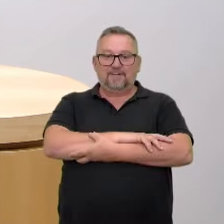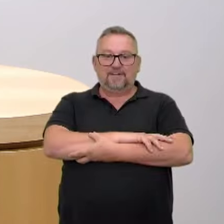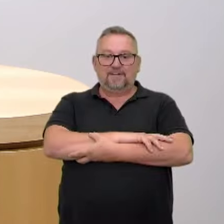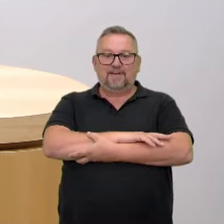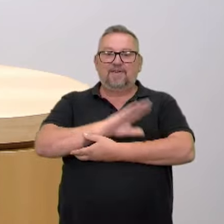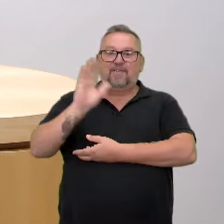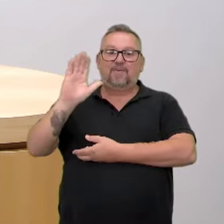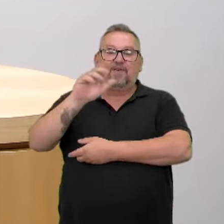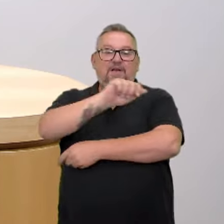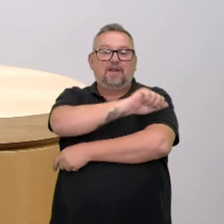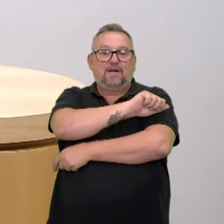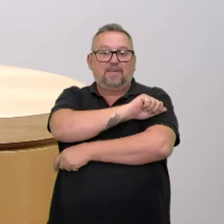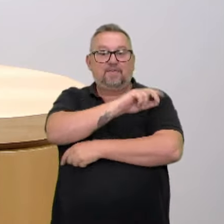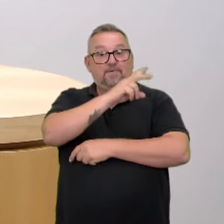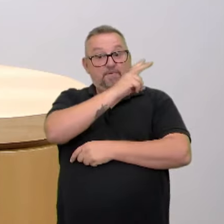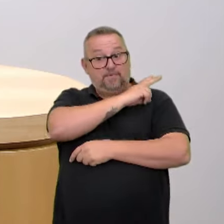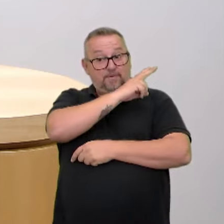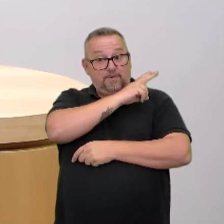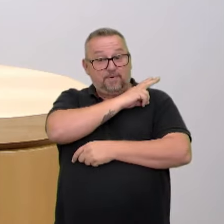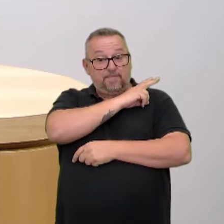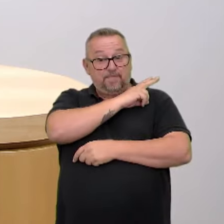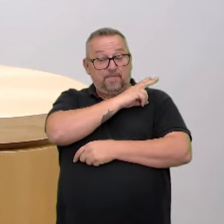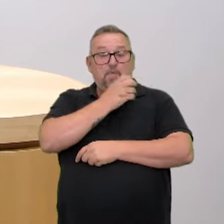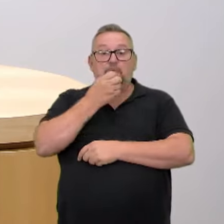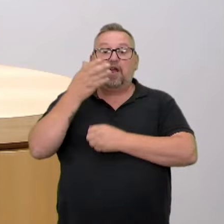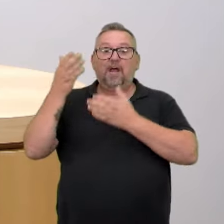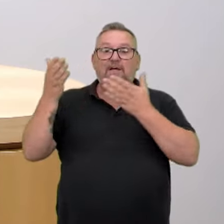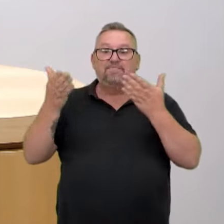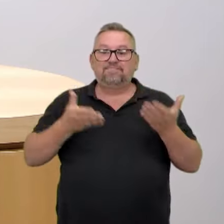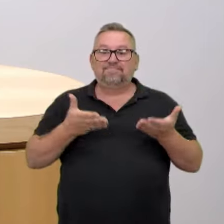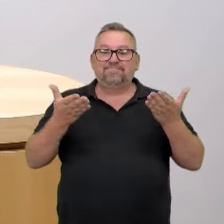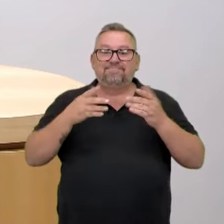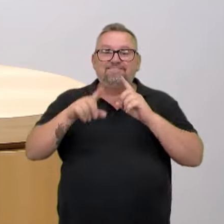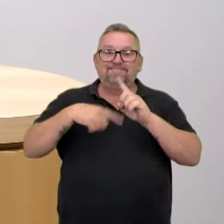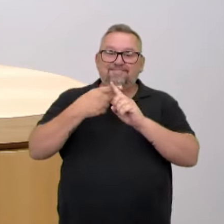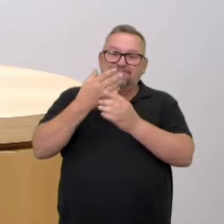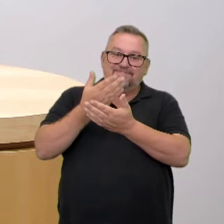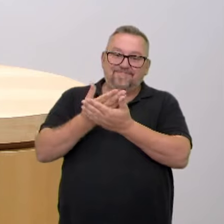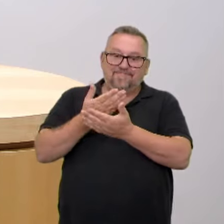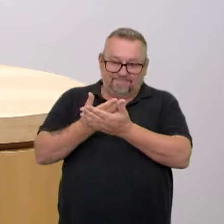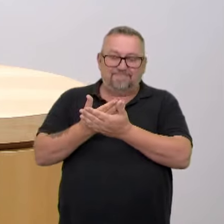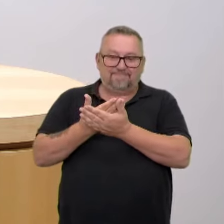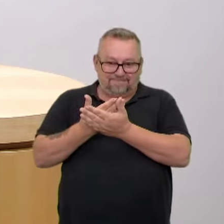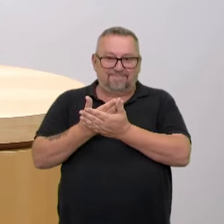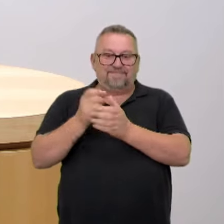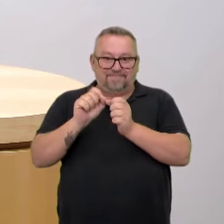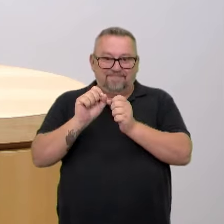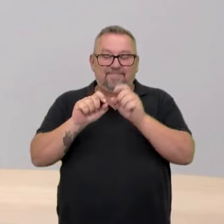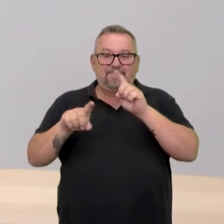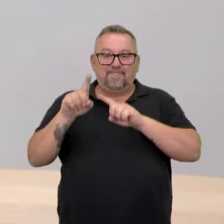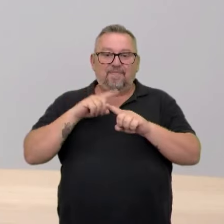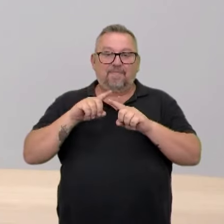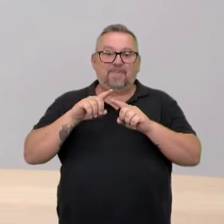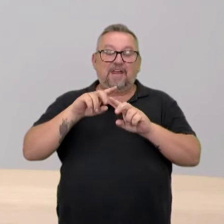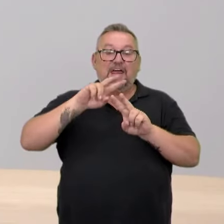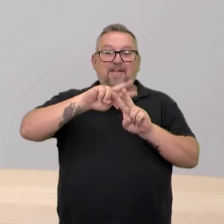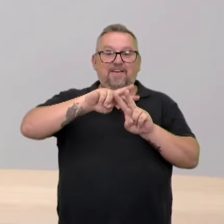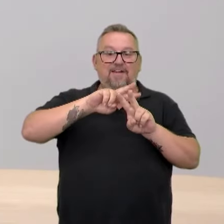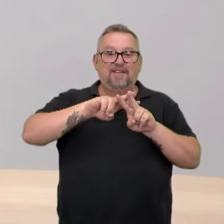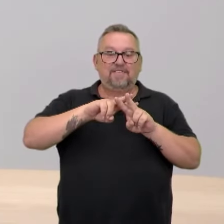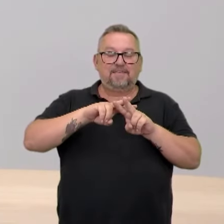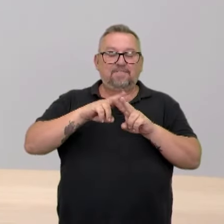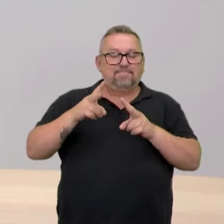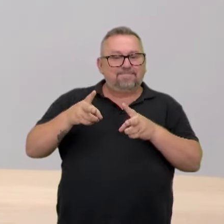Olá, estudantes da segunda série do ensino médio, sejam muito bem-vindos a mais uma aula do aprofundamento hashtag Se Liga